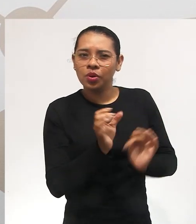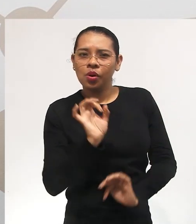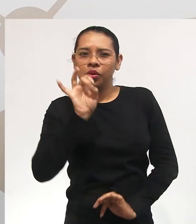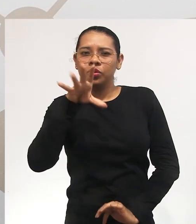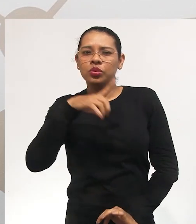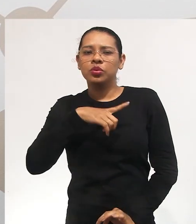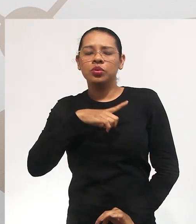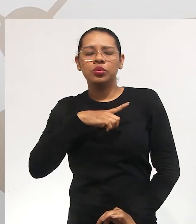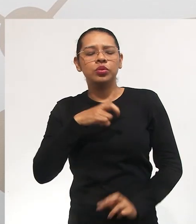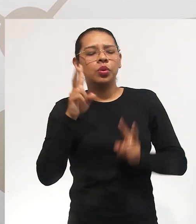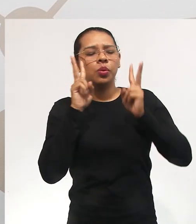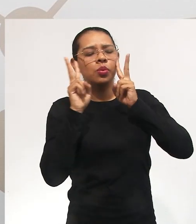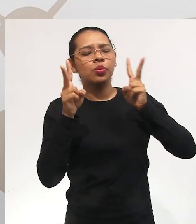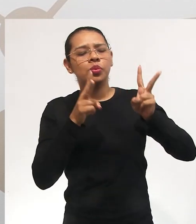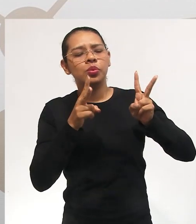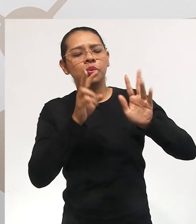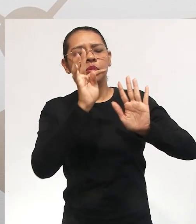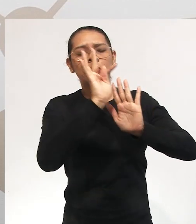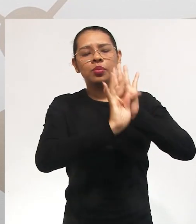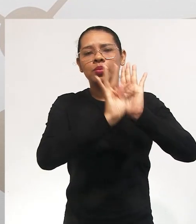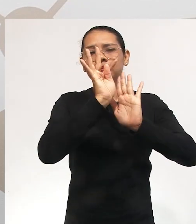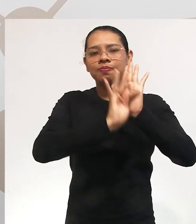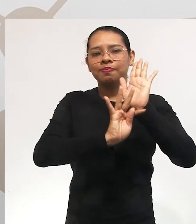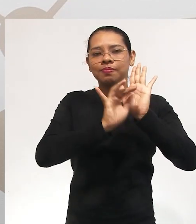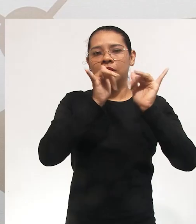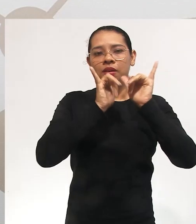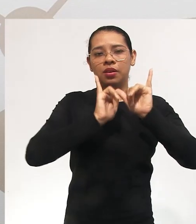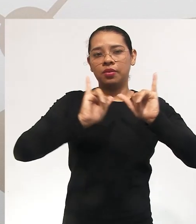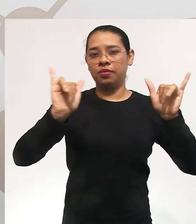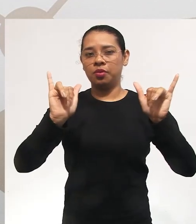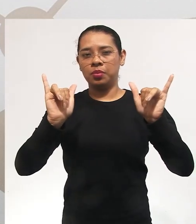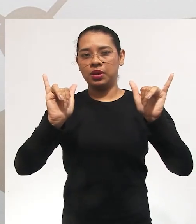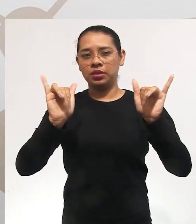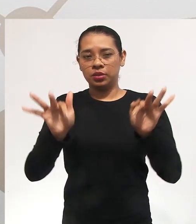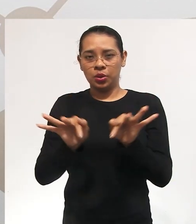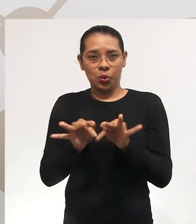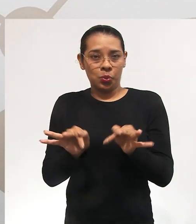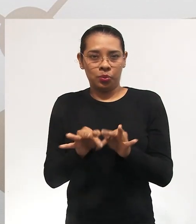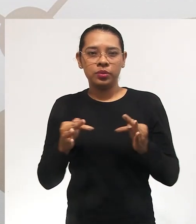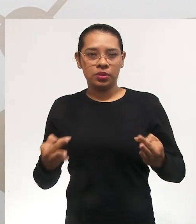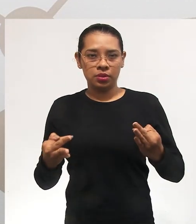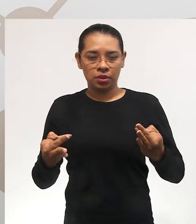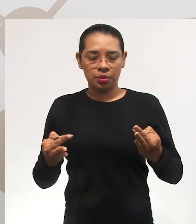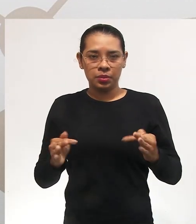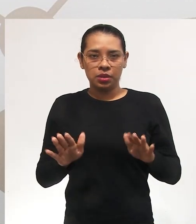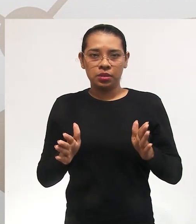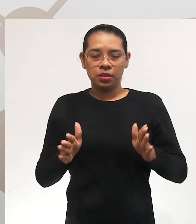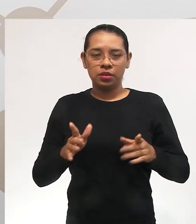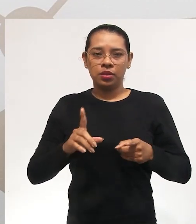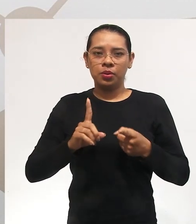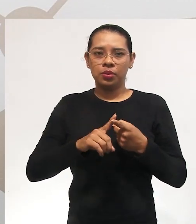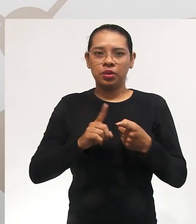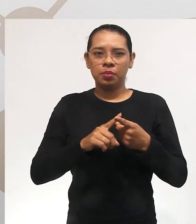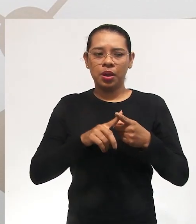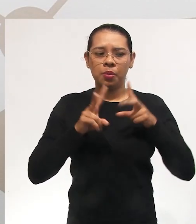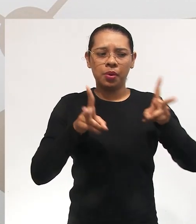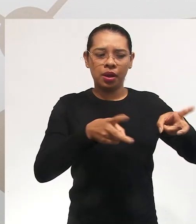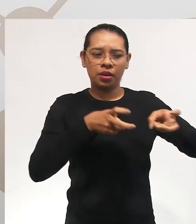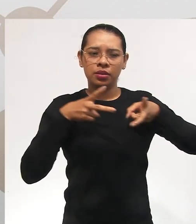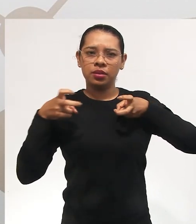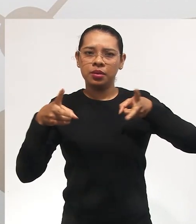mais simples, só de conhecer aquela informação, só de, como é que eu